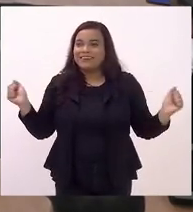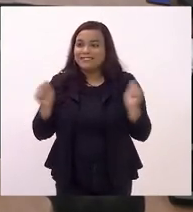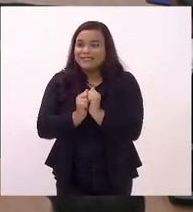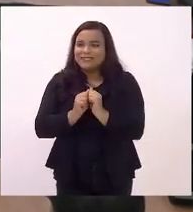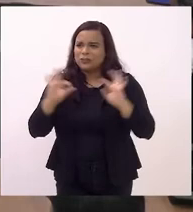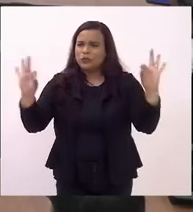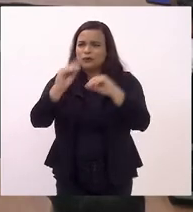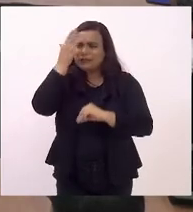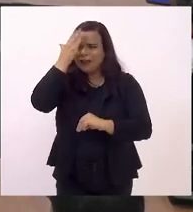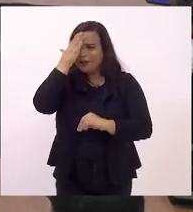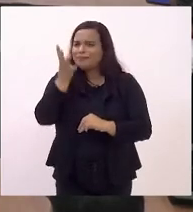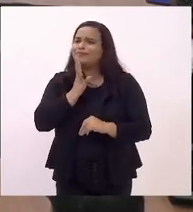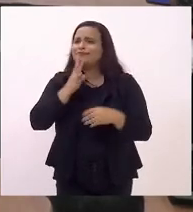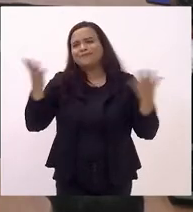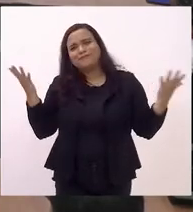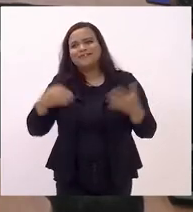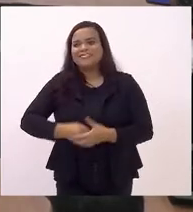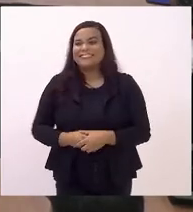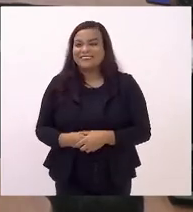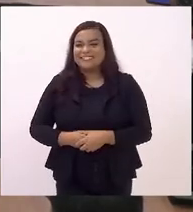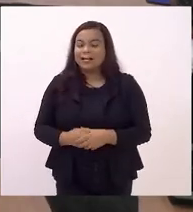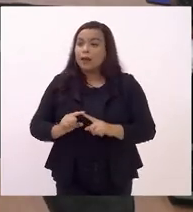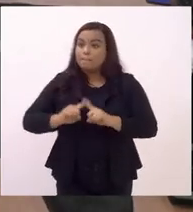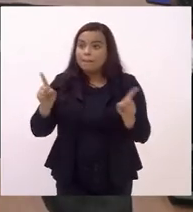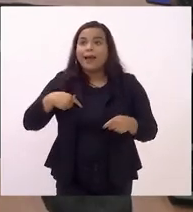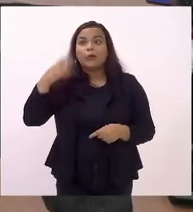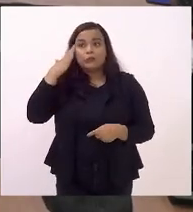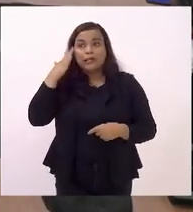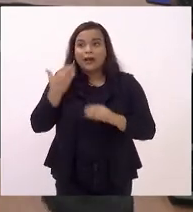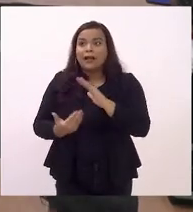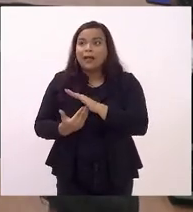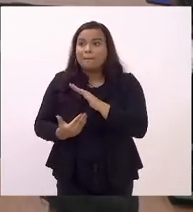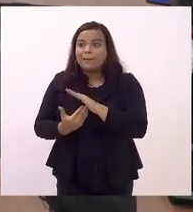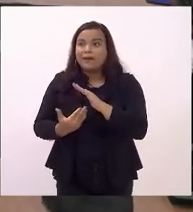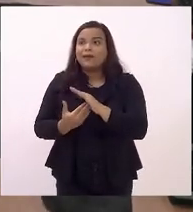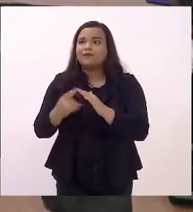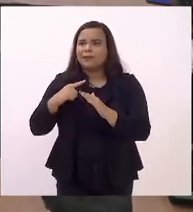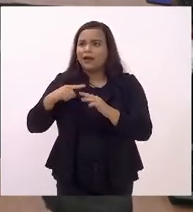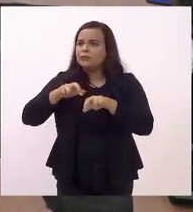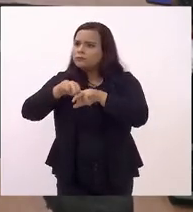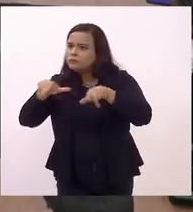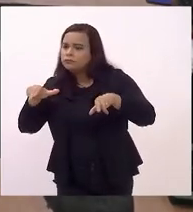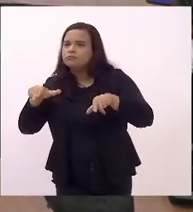sabe disso. Mas eu entendo as limitações que tem no jogo e também